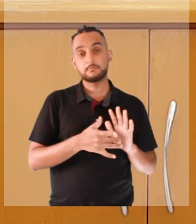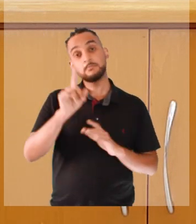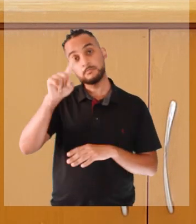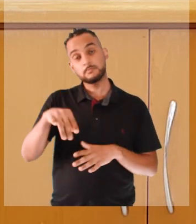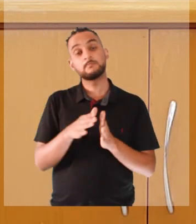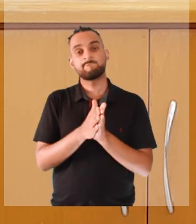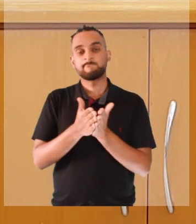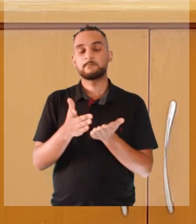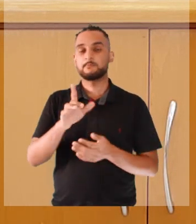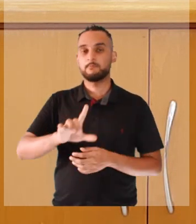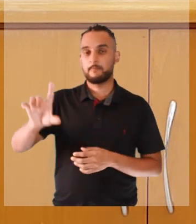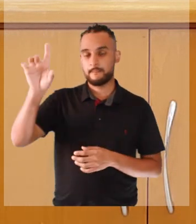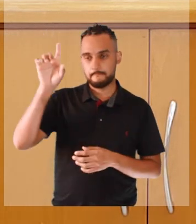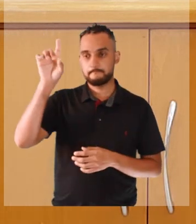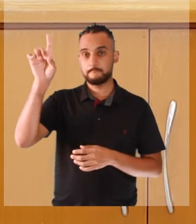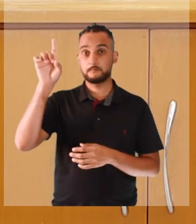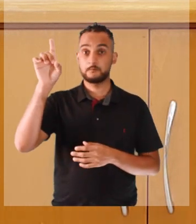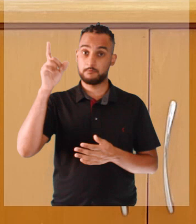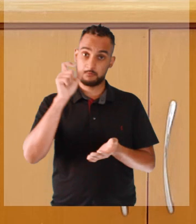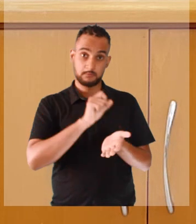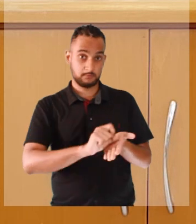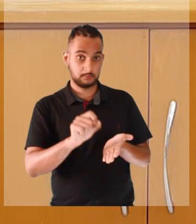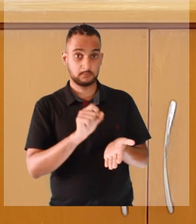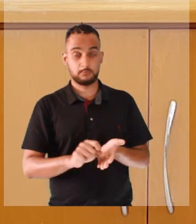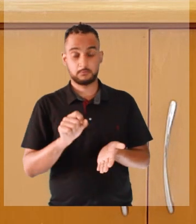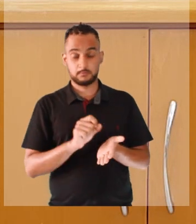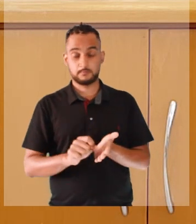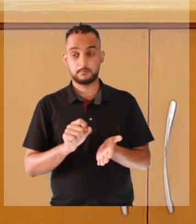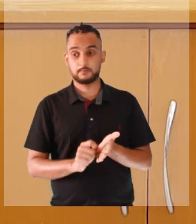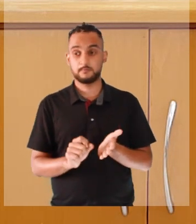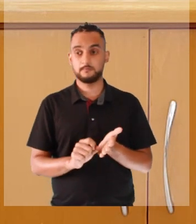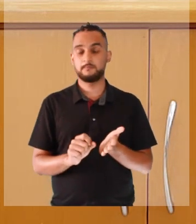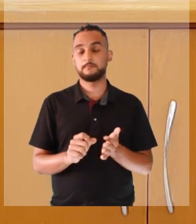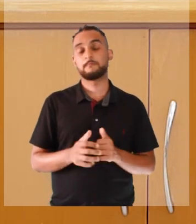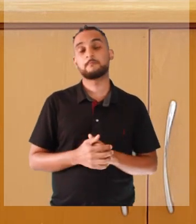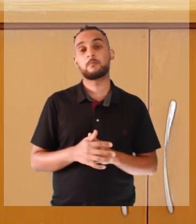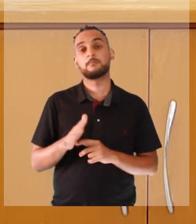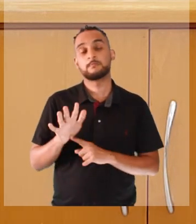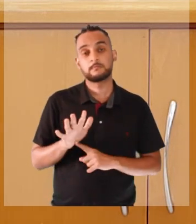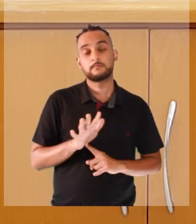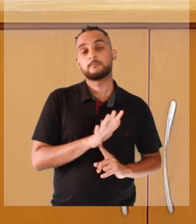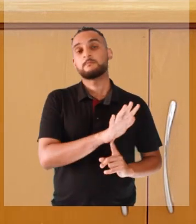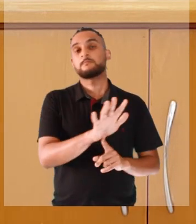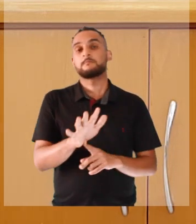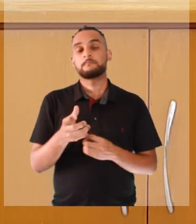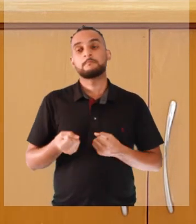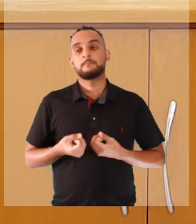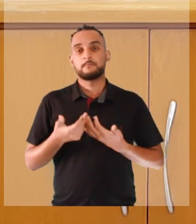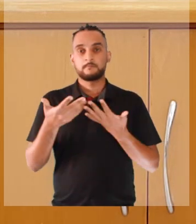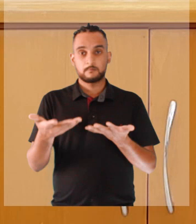Jesus Cristo, Ele é a palavra de Deus, que está escrita, que